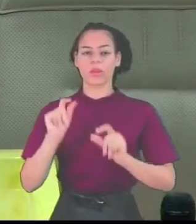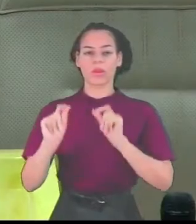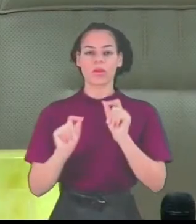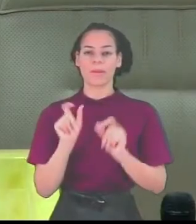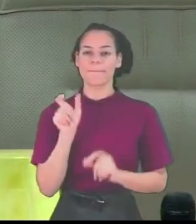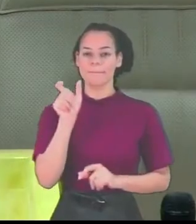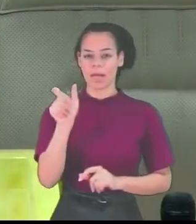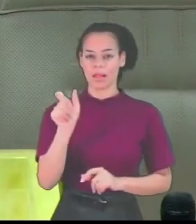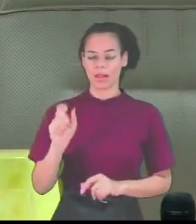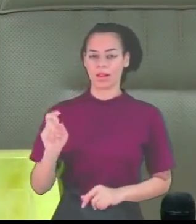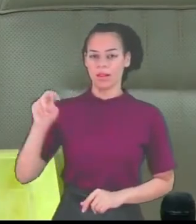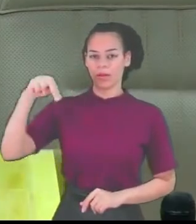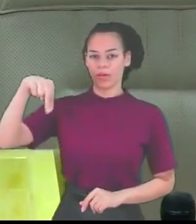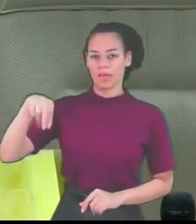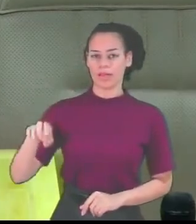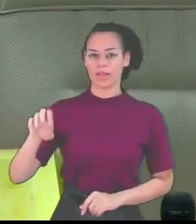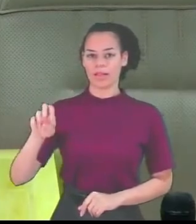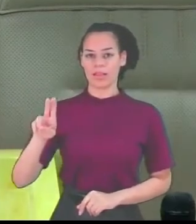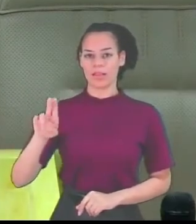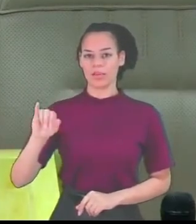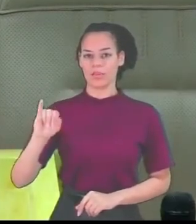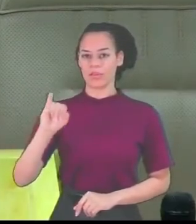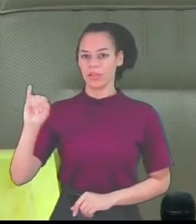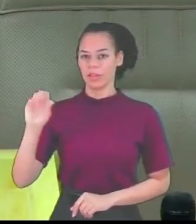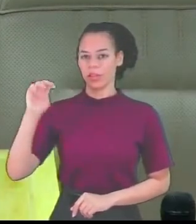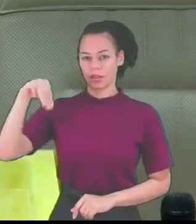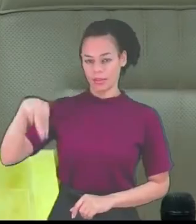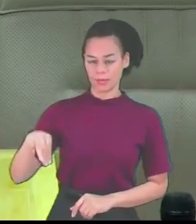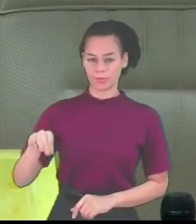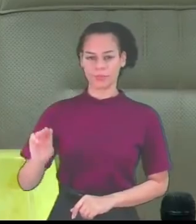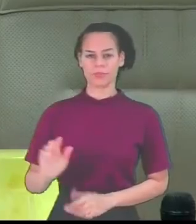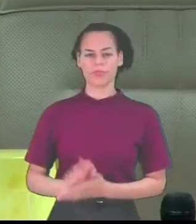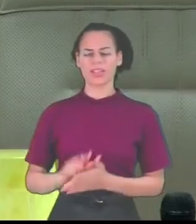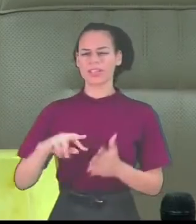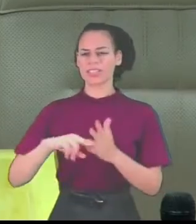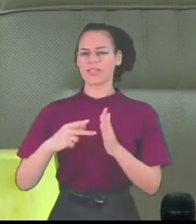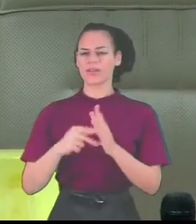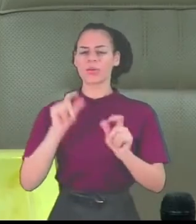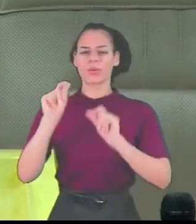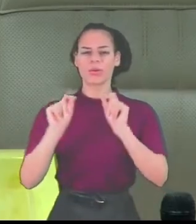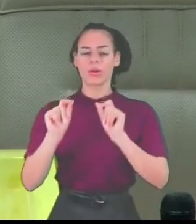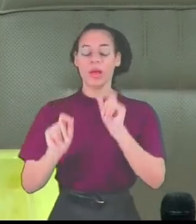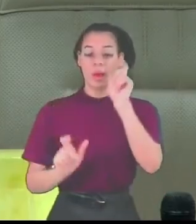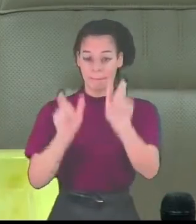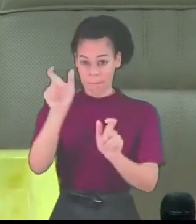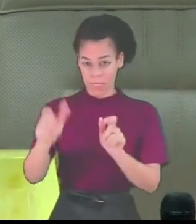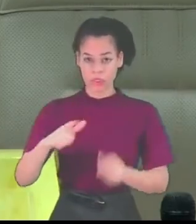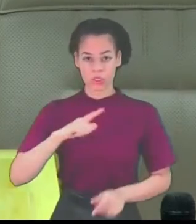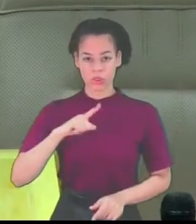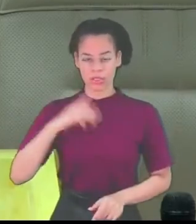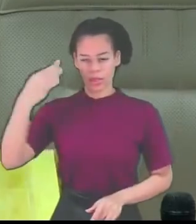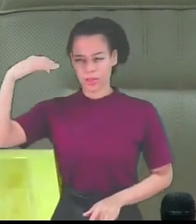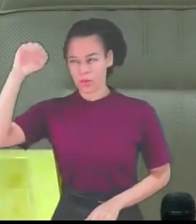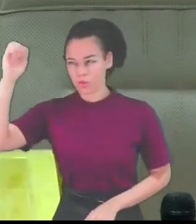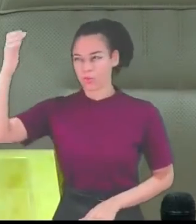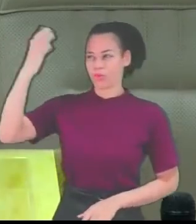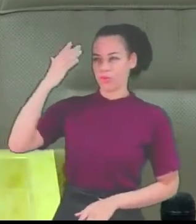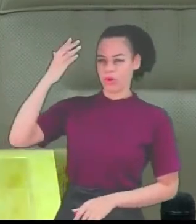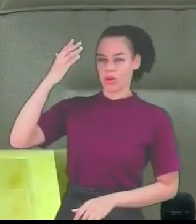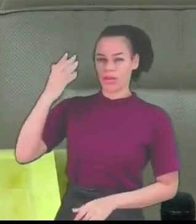bom né vim é aqueles que têm inspiração Divina que recebe por